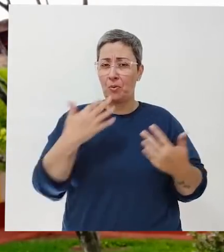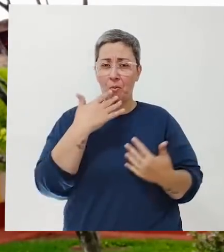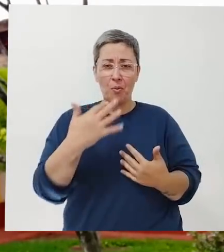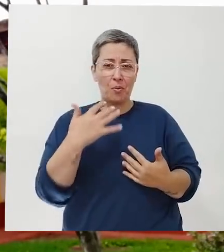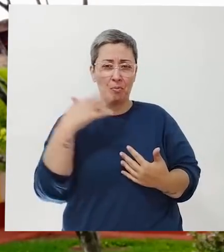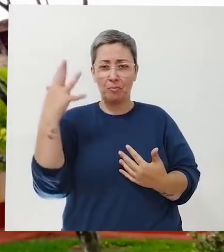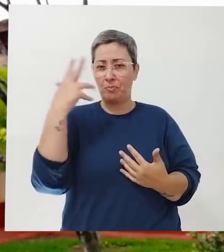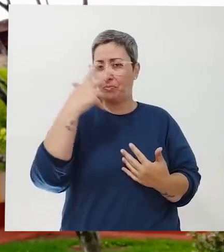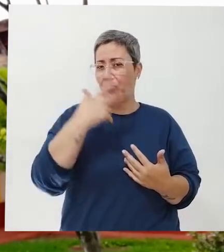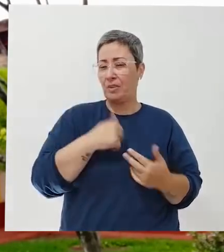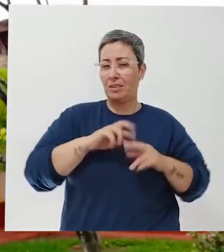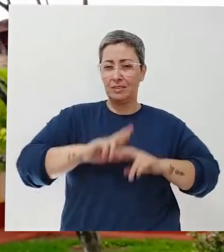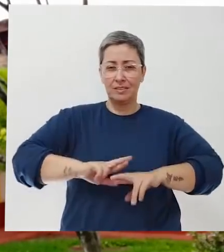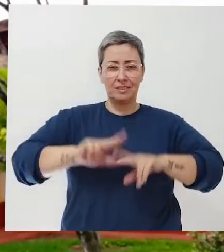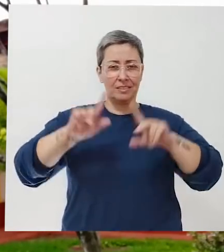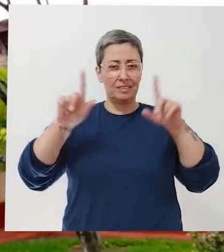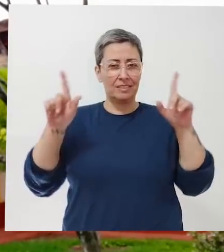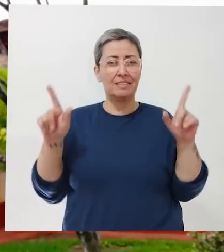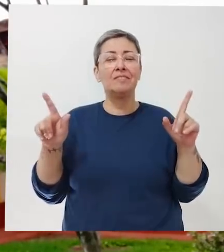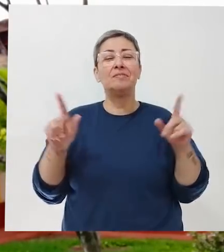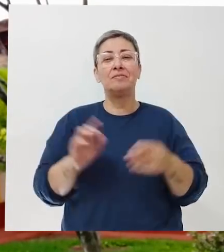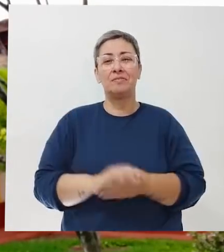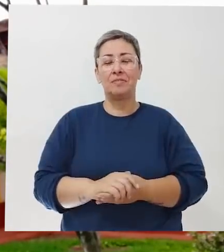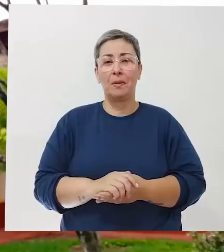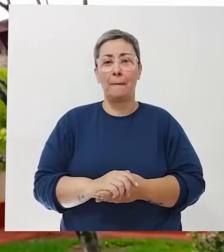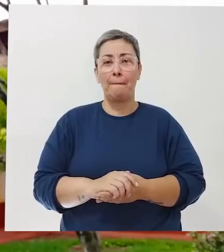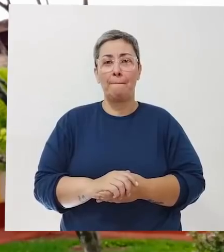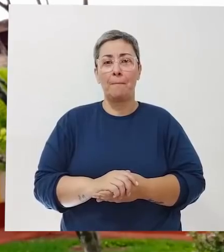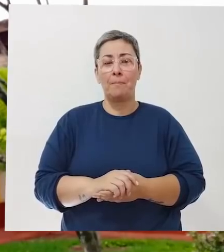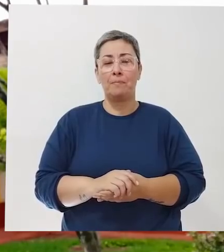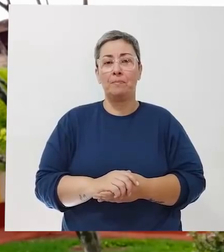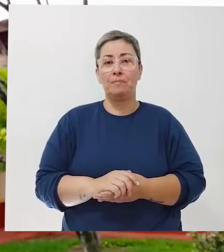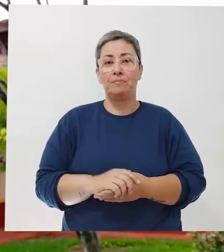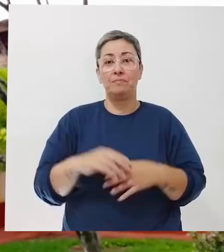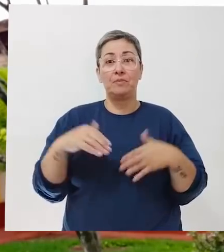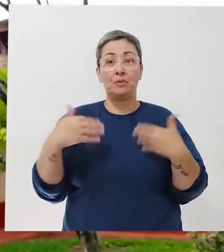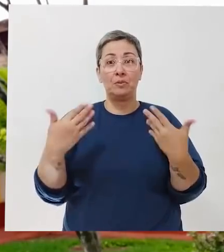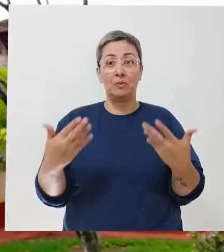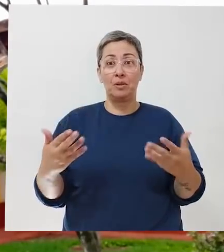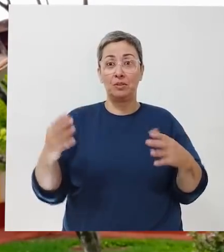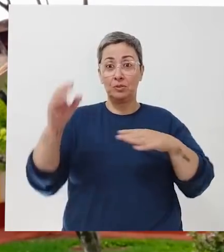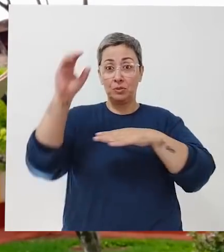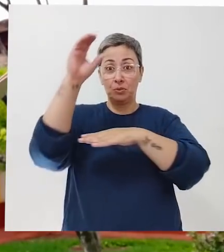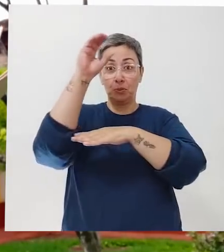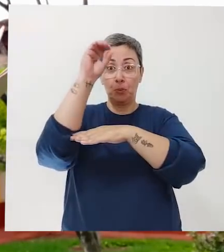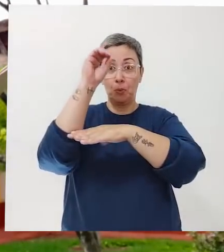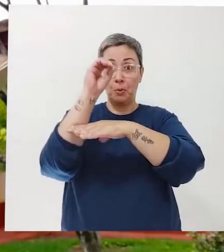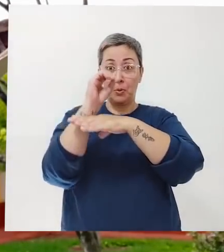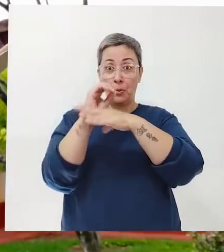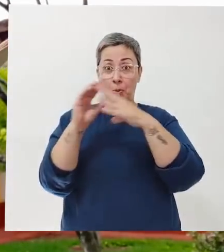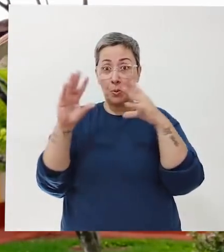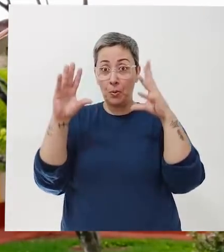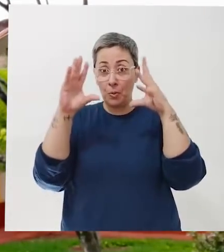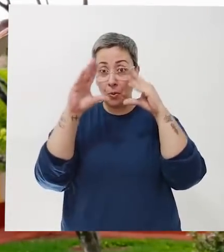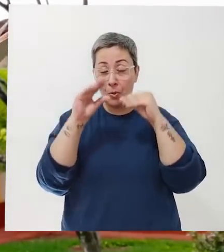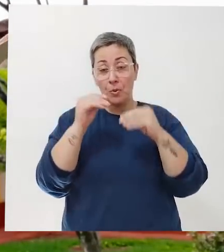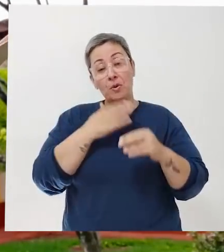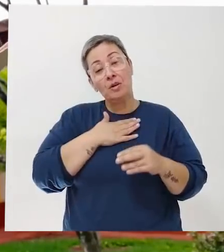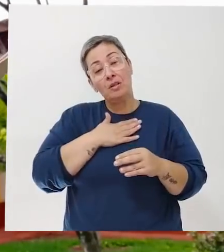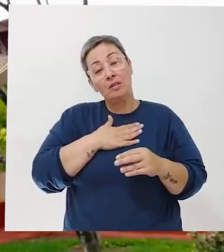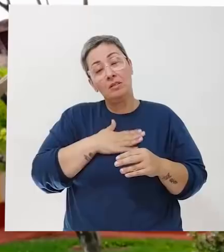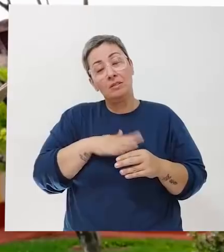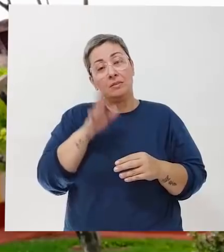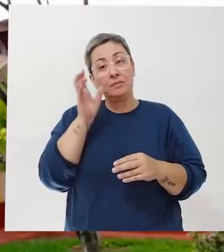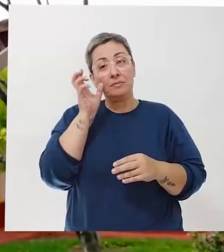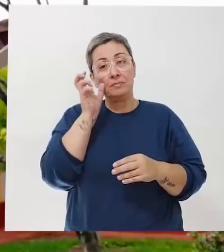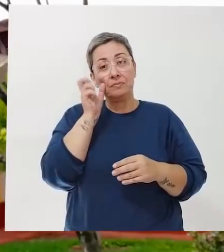cores bonitas e diferentes. Quando a noite chegou, ela